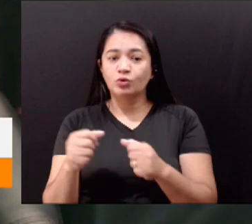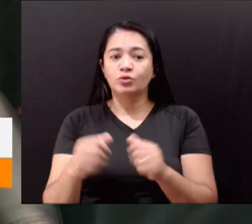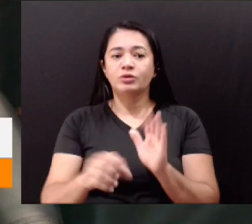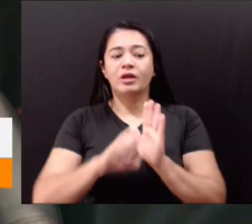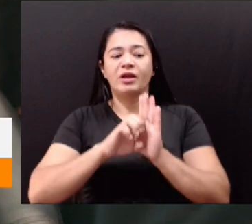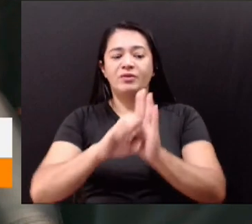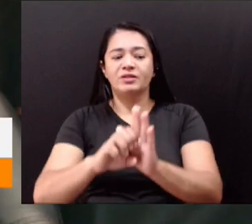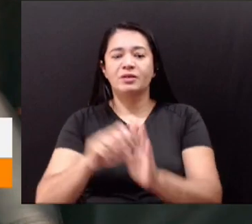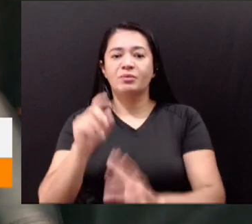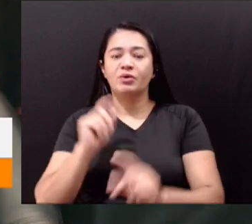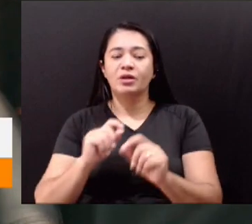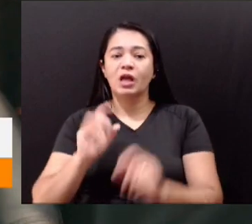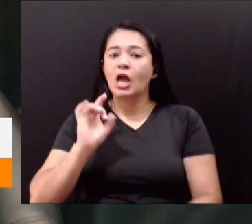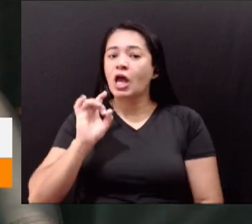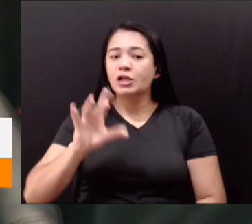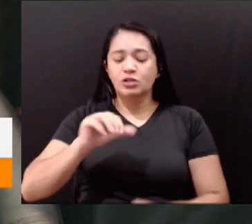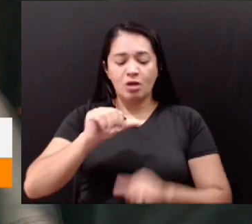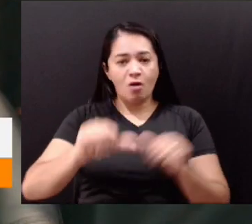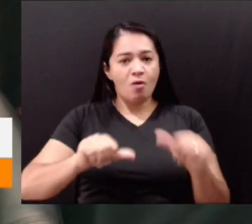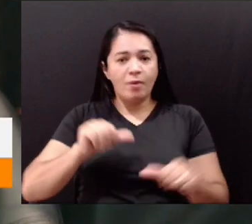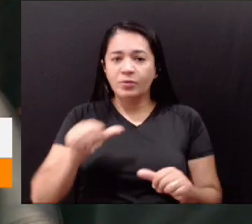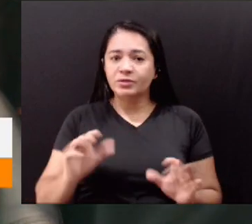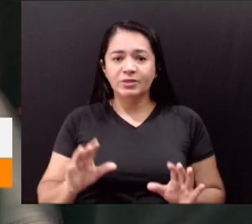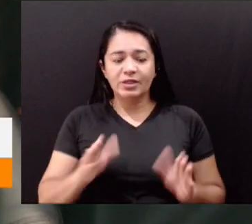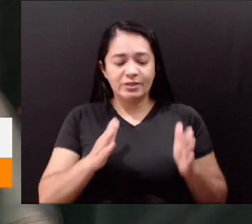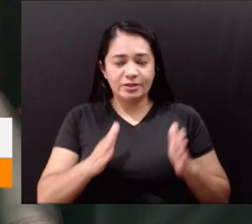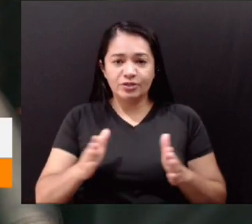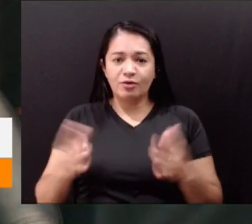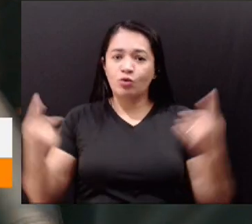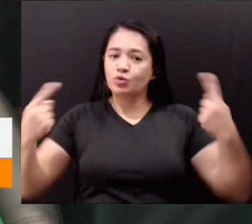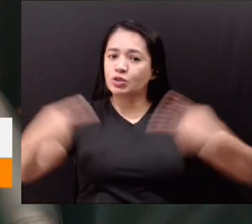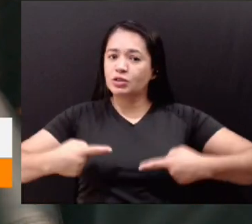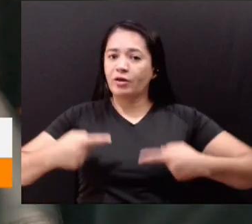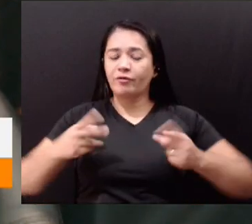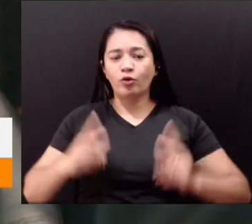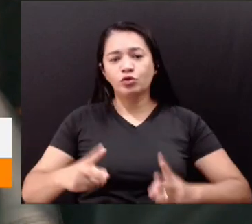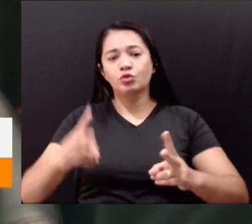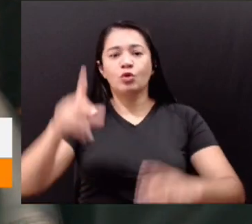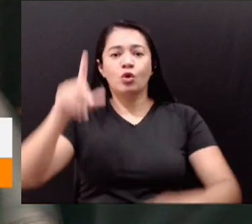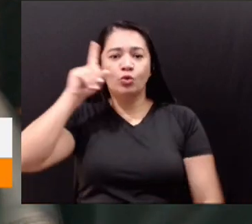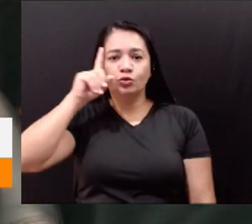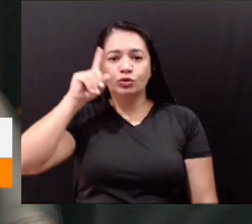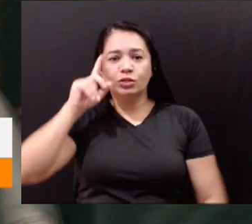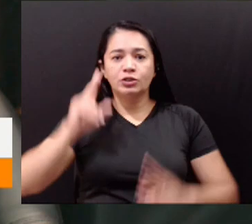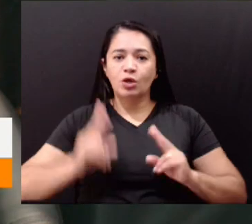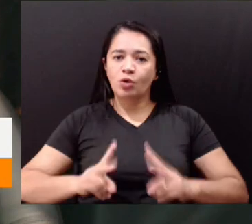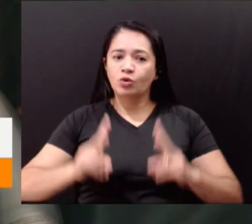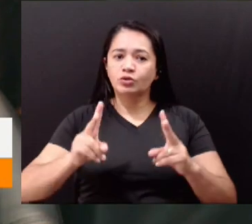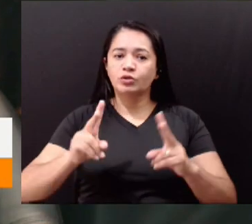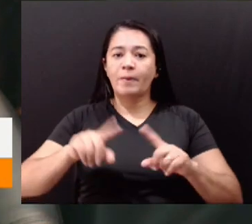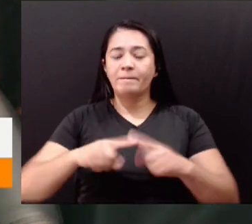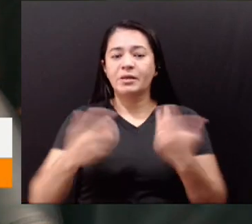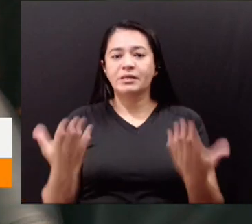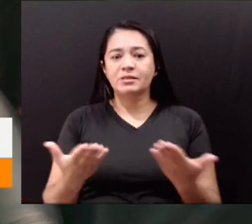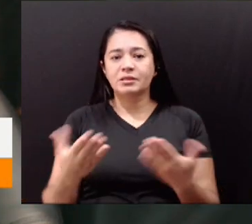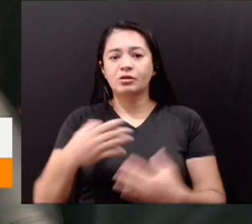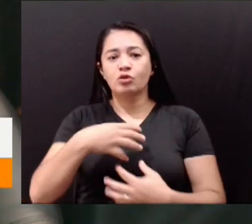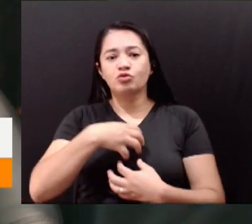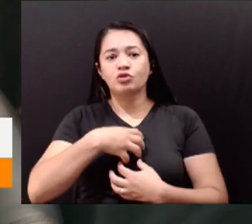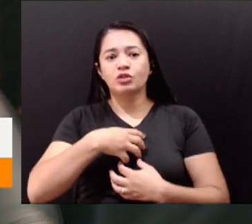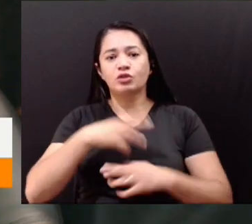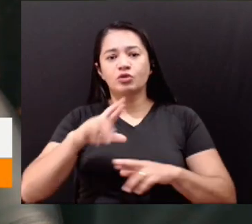mudança de fase. Os desafios continuam, o dia a dia continua, só que agora de uma forma diferente e a gente precisa